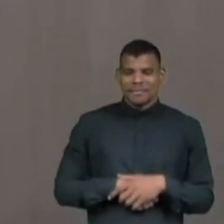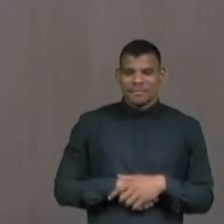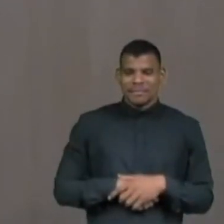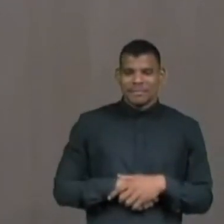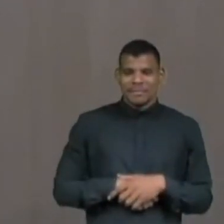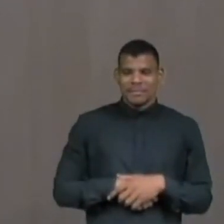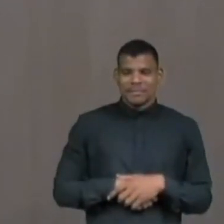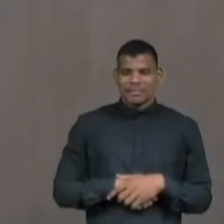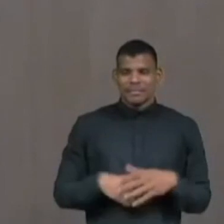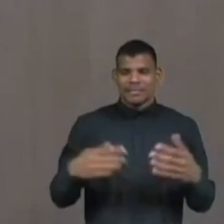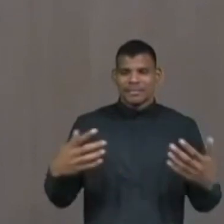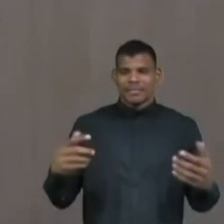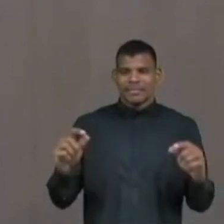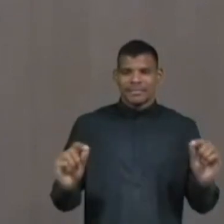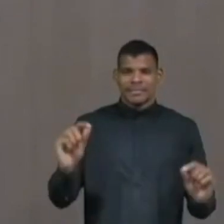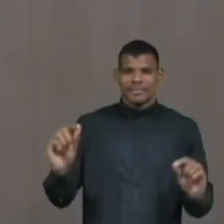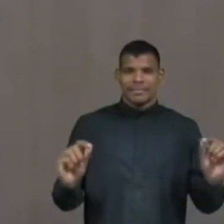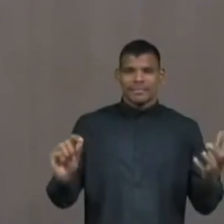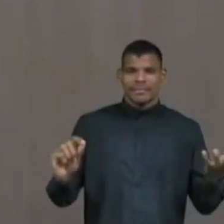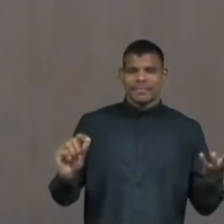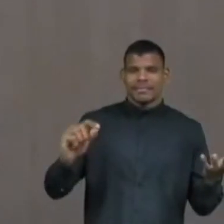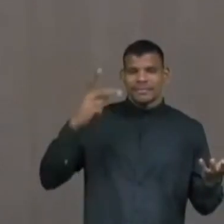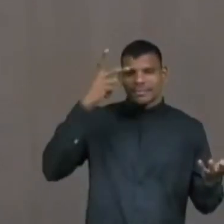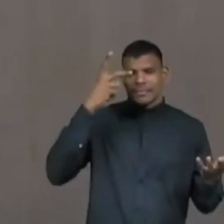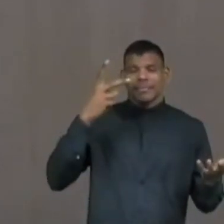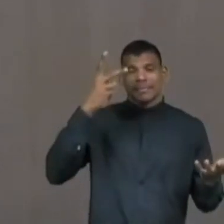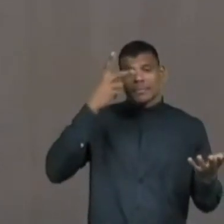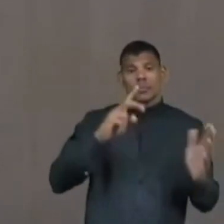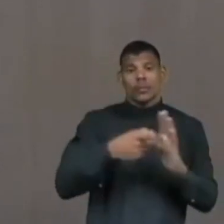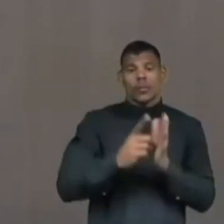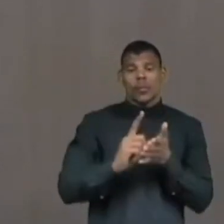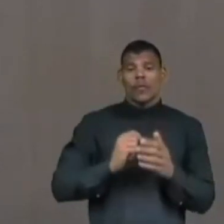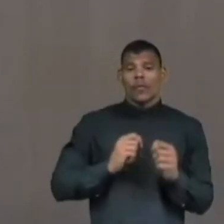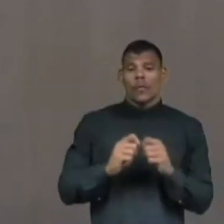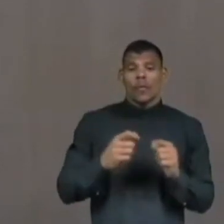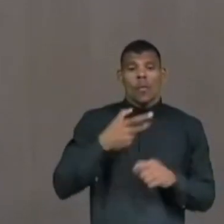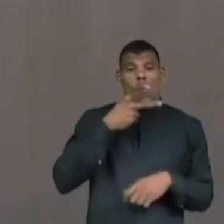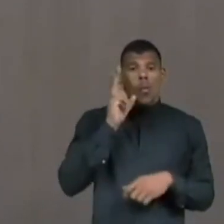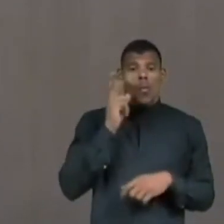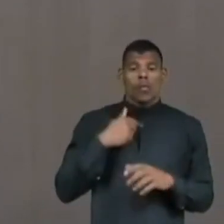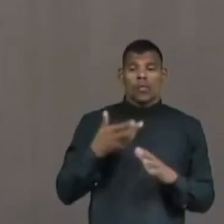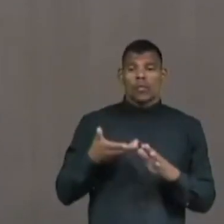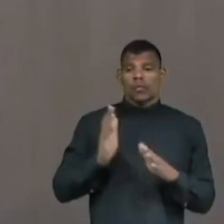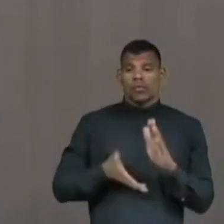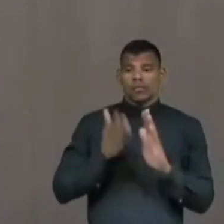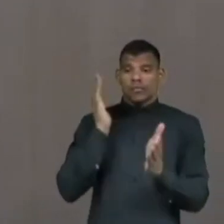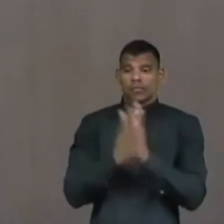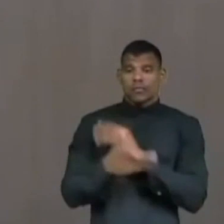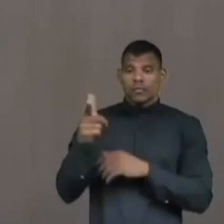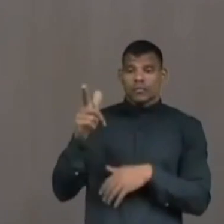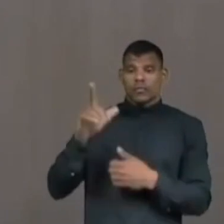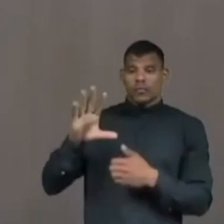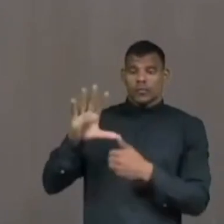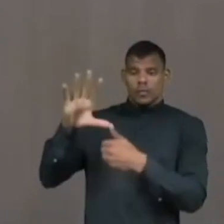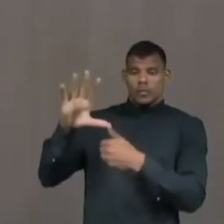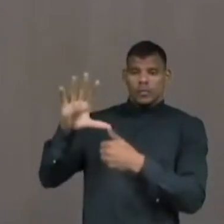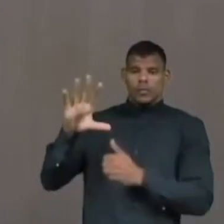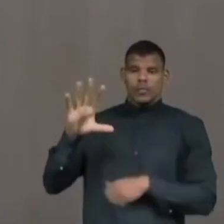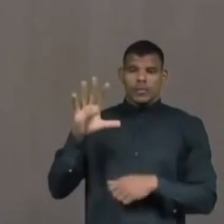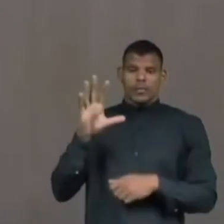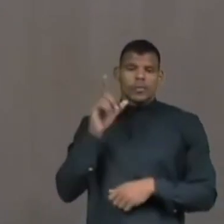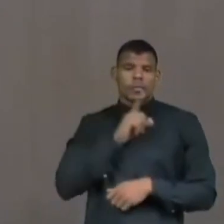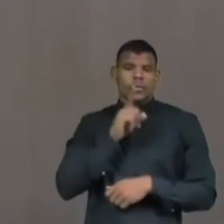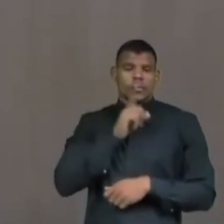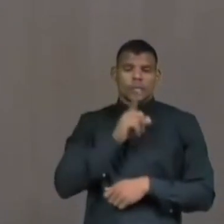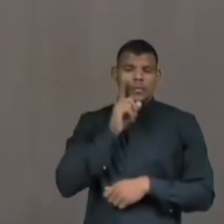nação de repor. 2 dias antes, ele foi embora para Orlando, está escondido em Orlando até agora, e não